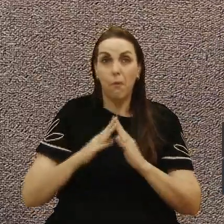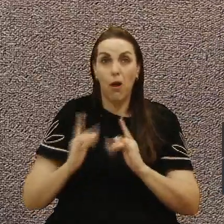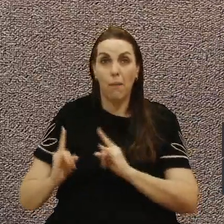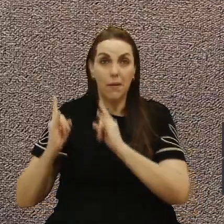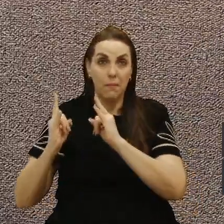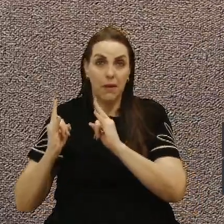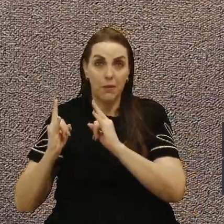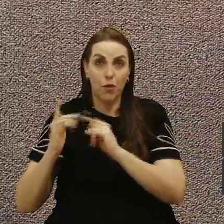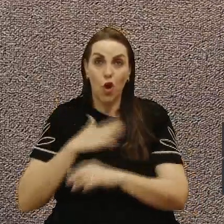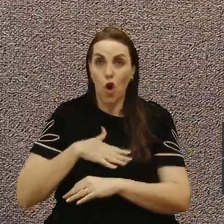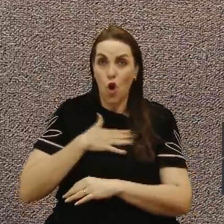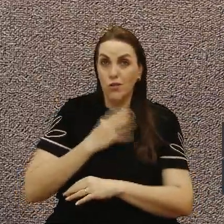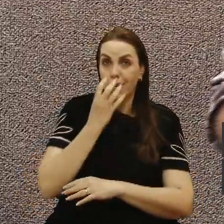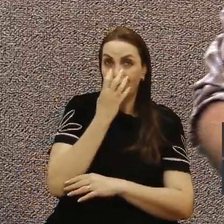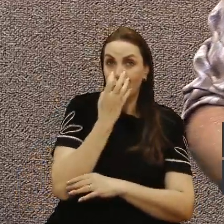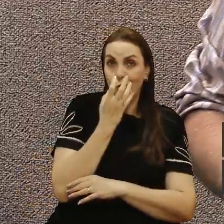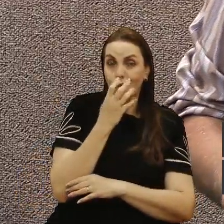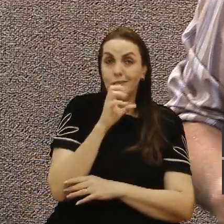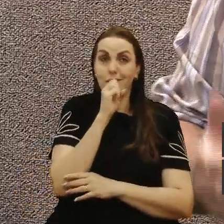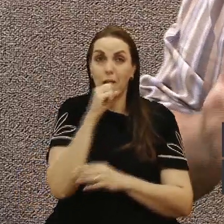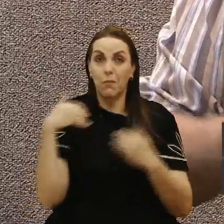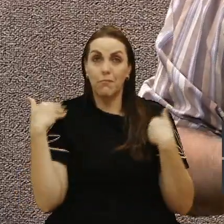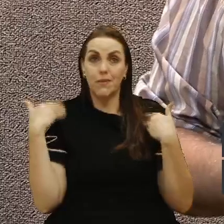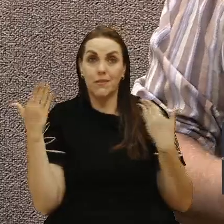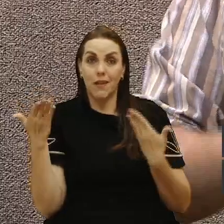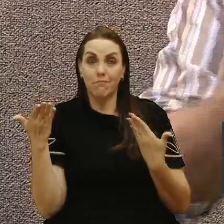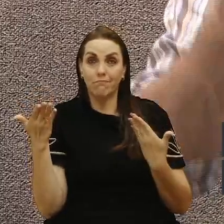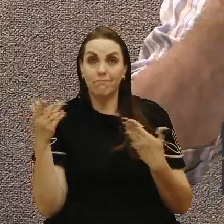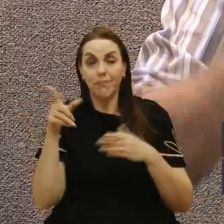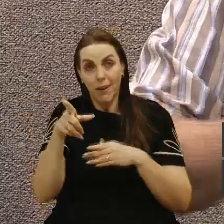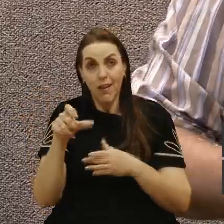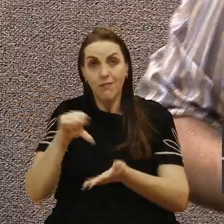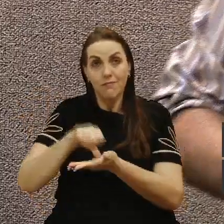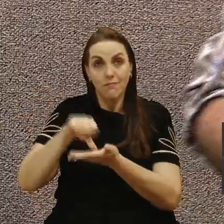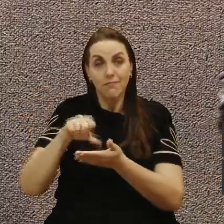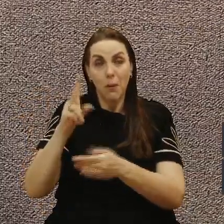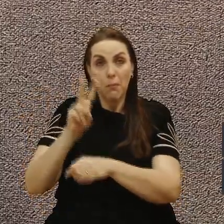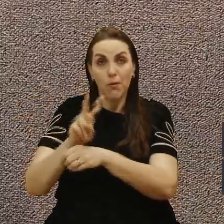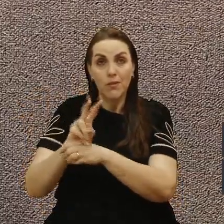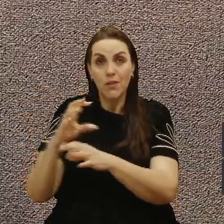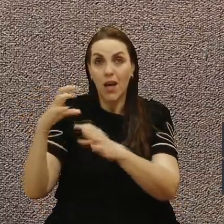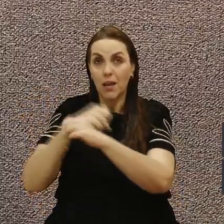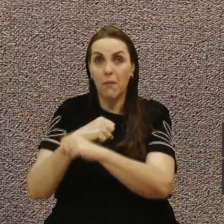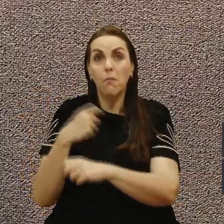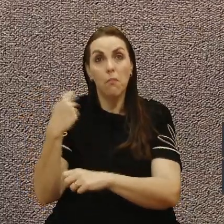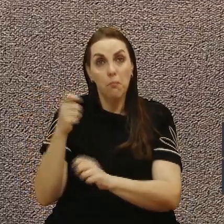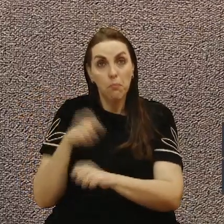todo sábado passear lá no Centro de Proteção Animal. E lá ele pode ter um amigo lá.